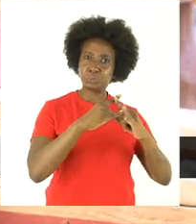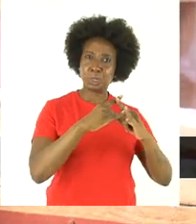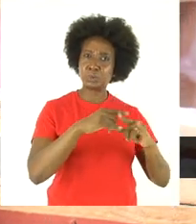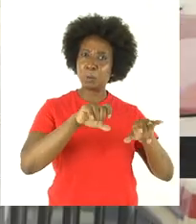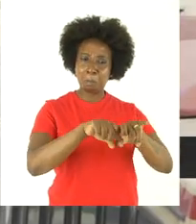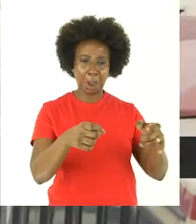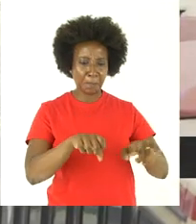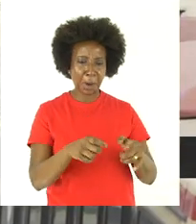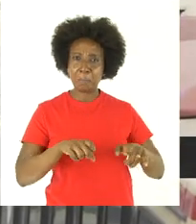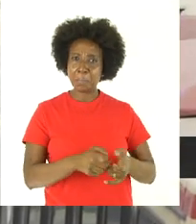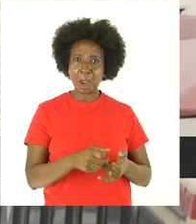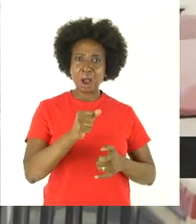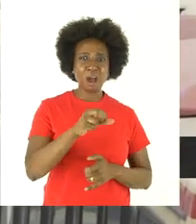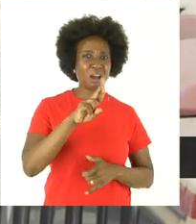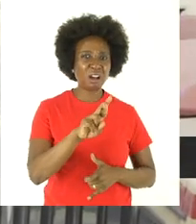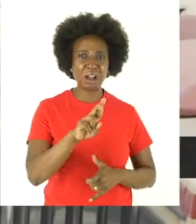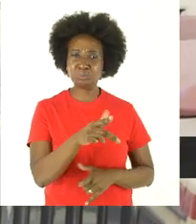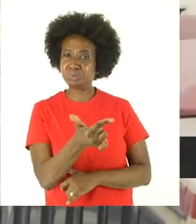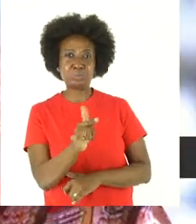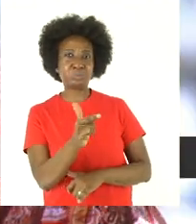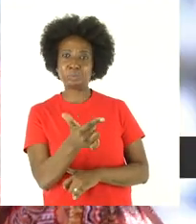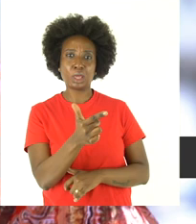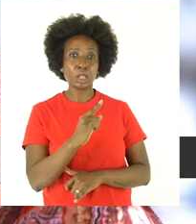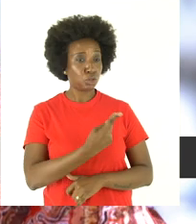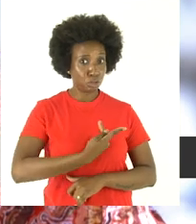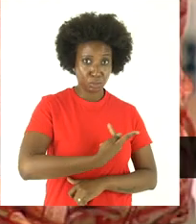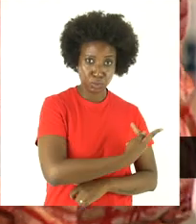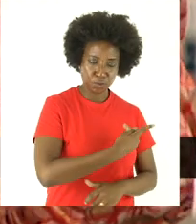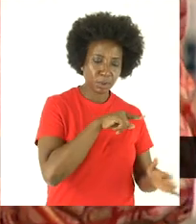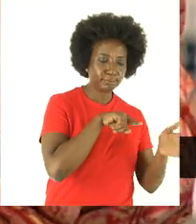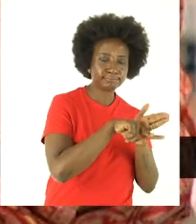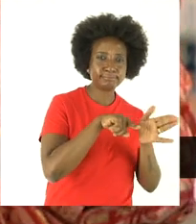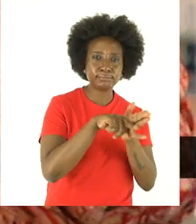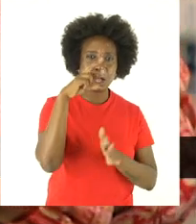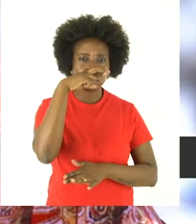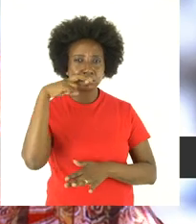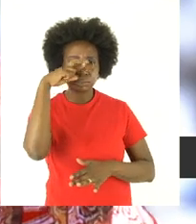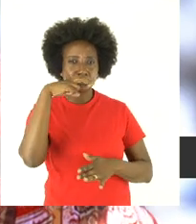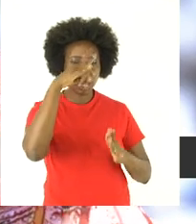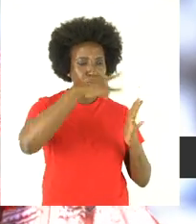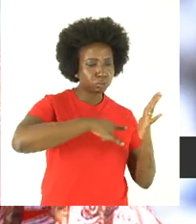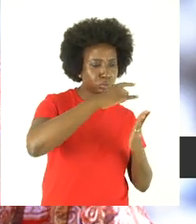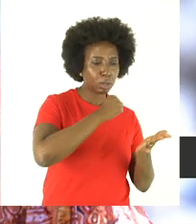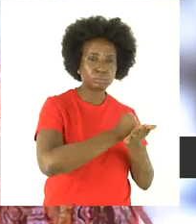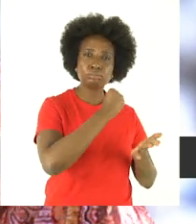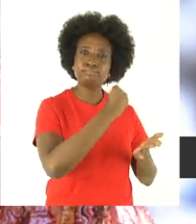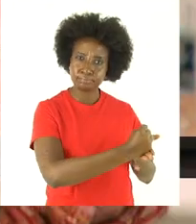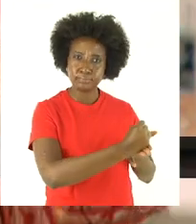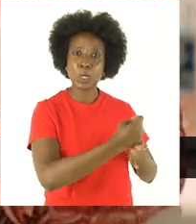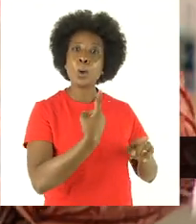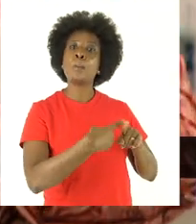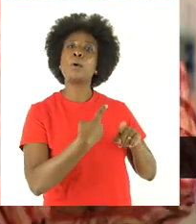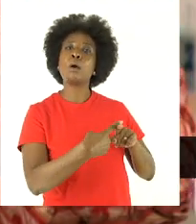estão quebradas, não tem ar-condicionado. Nós vamos fiscalizar, nós vamos rever esses contratos que eles fizeram por aí,